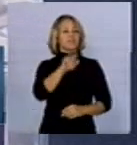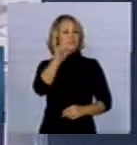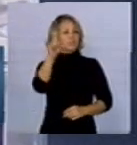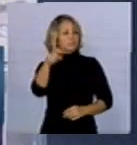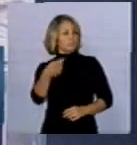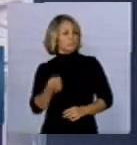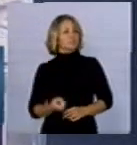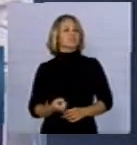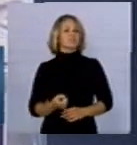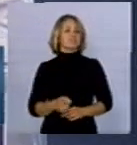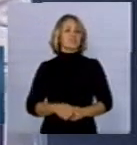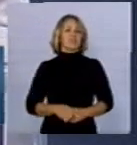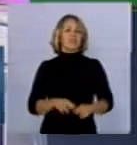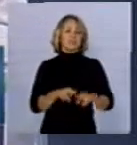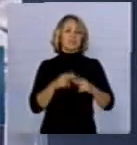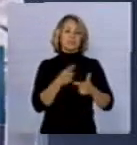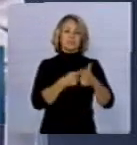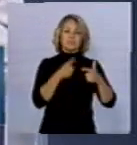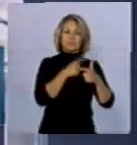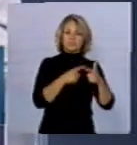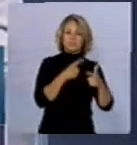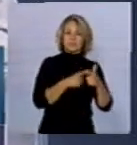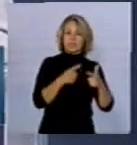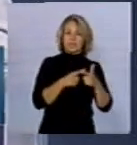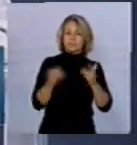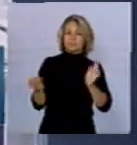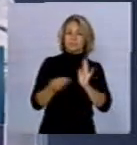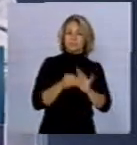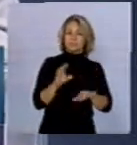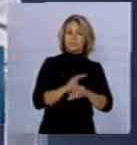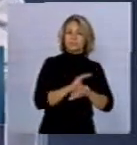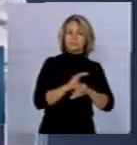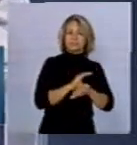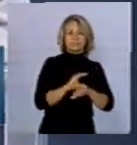que é pelo problema da constitucionalidade